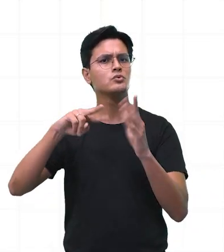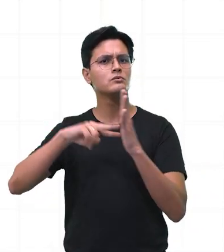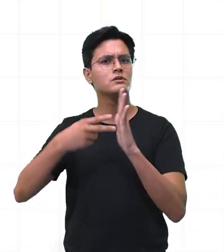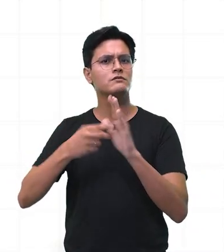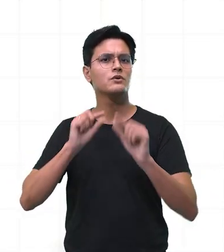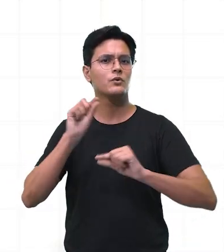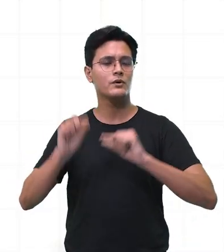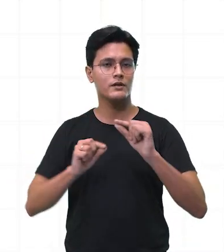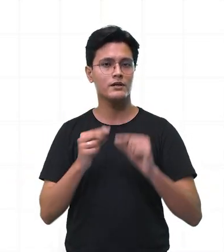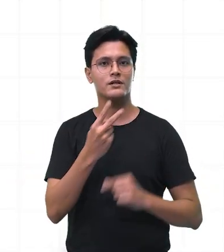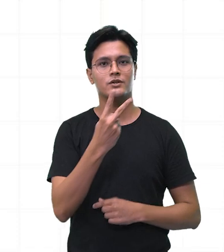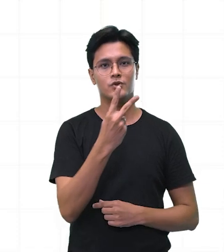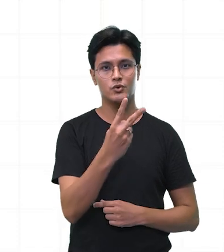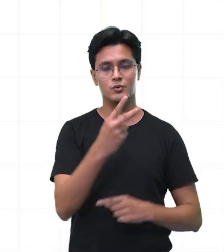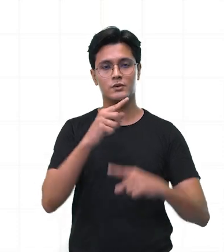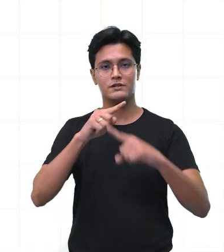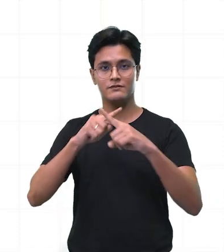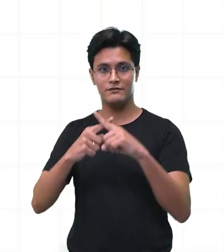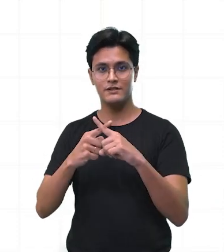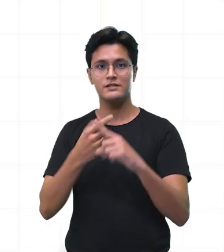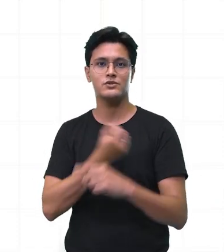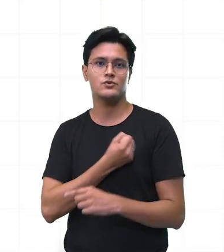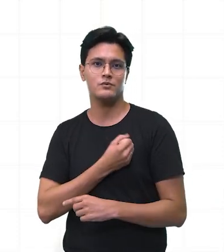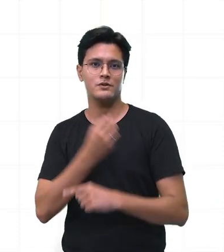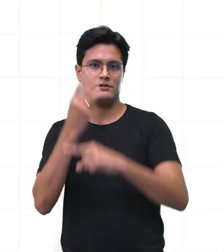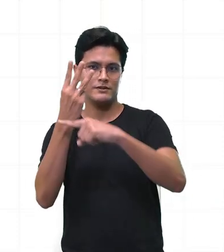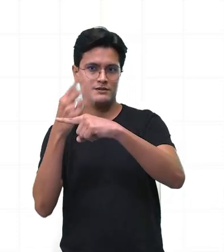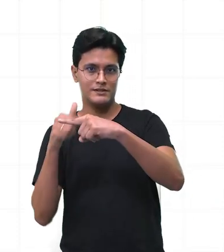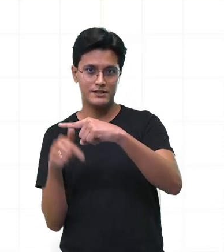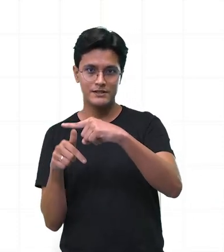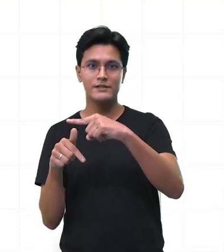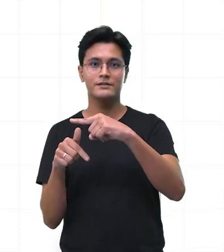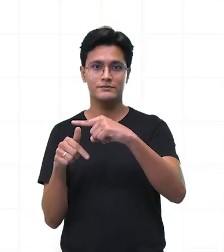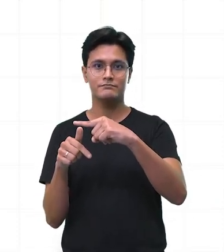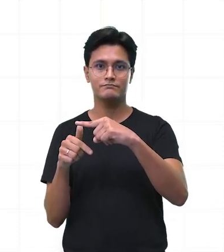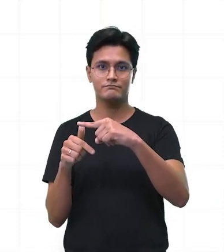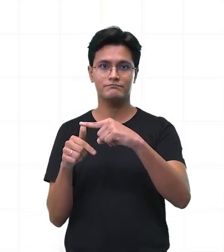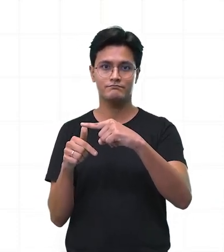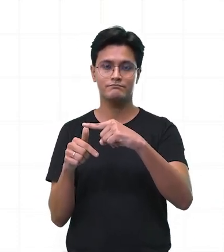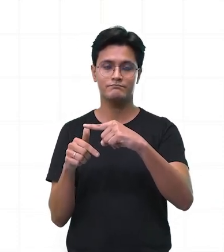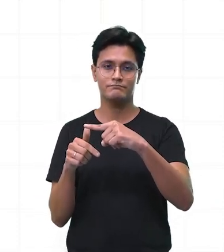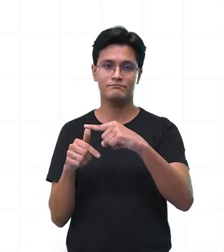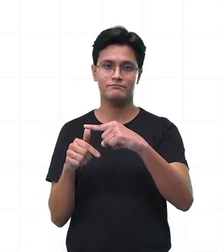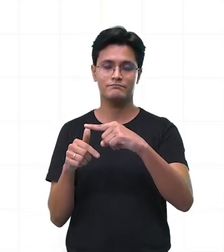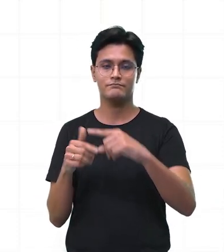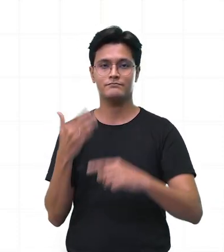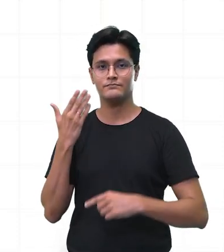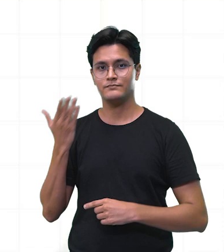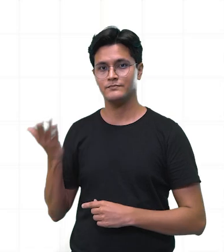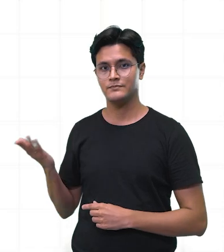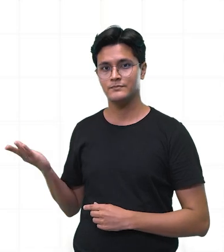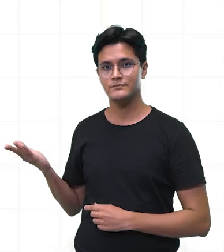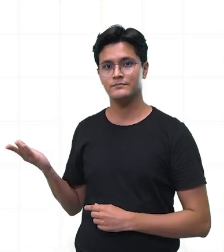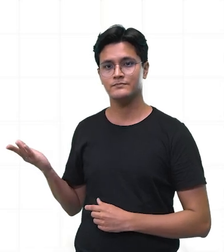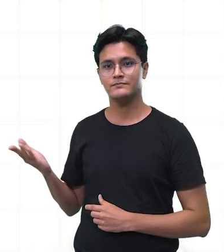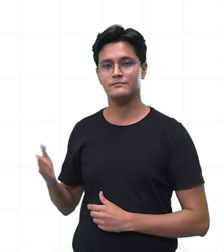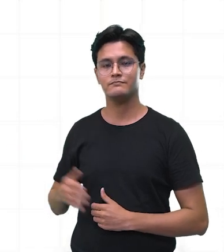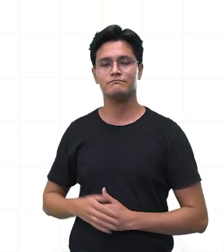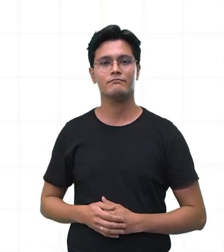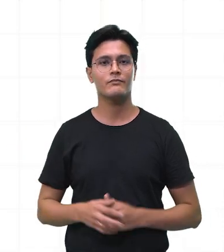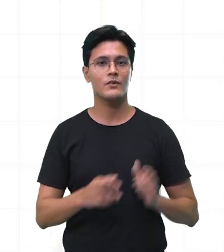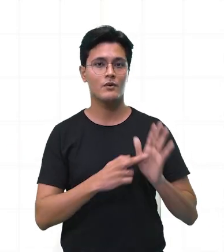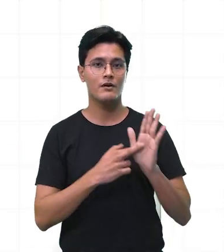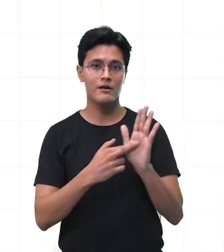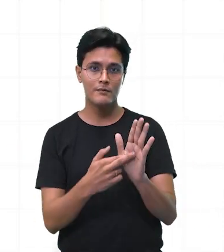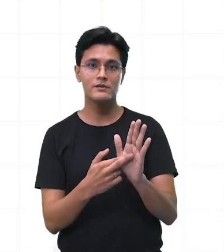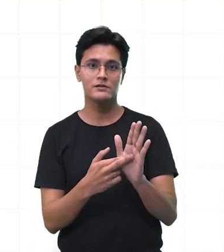2 vezes e o número é 3/7, ou seja, essa fração, 3/7. Então, tá aí a